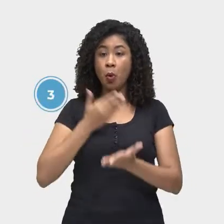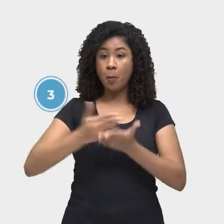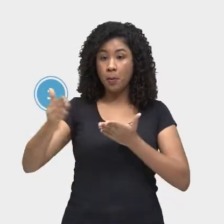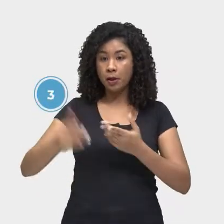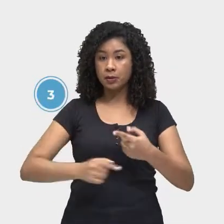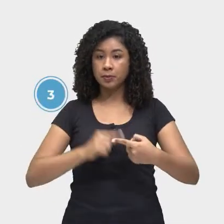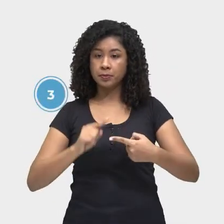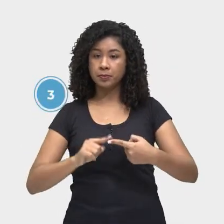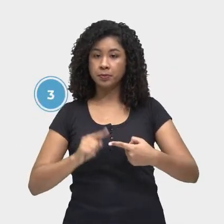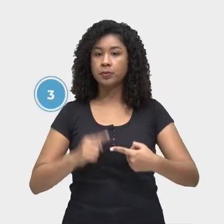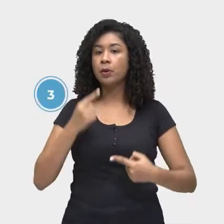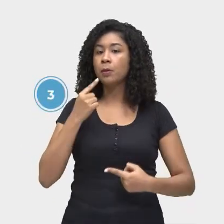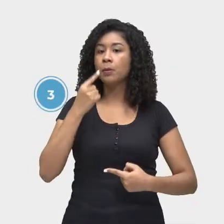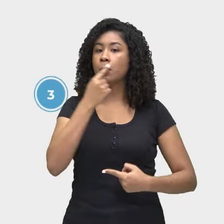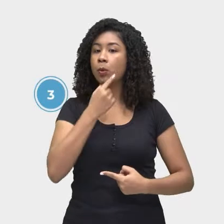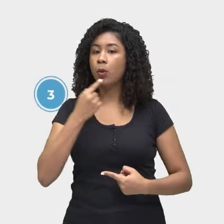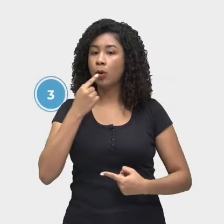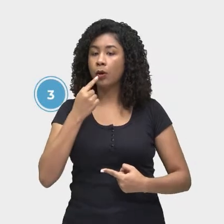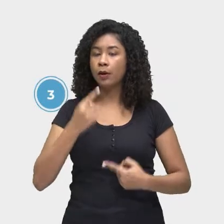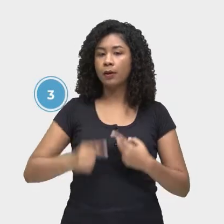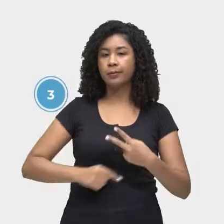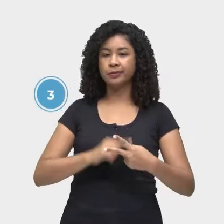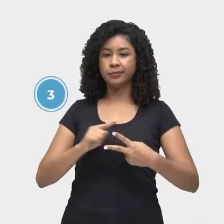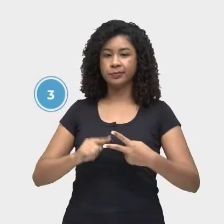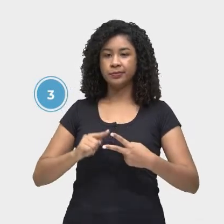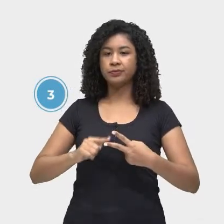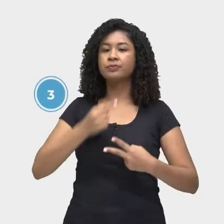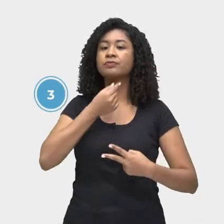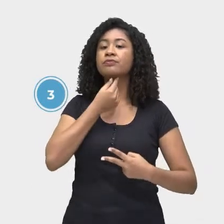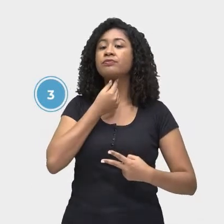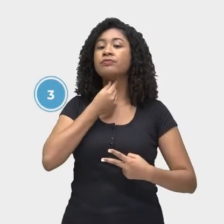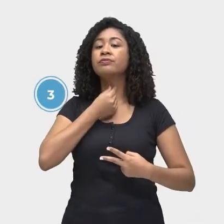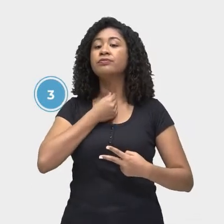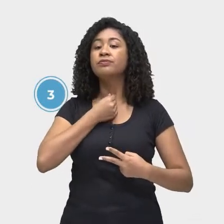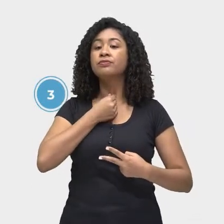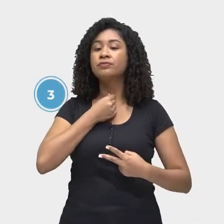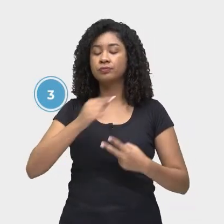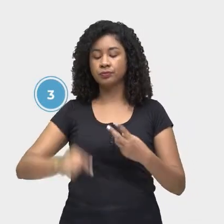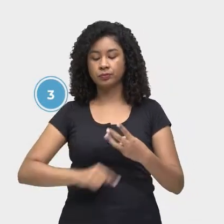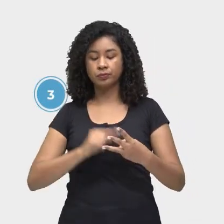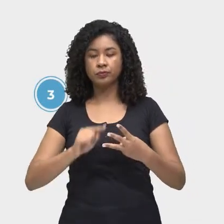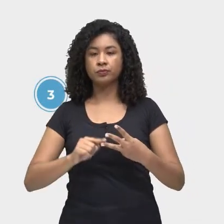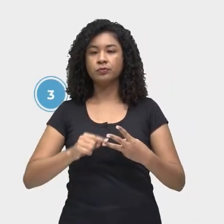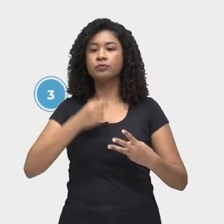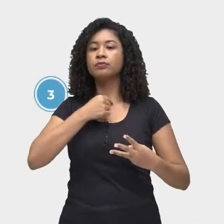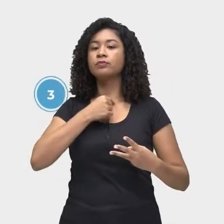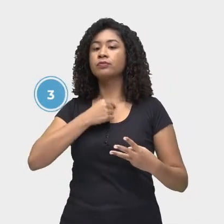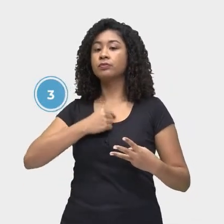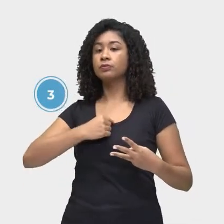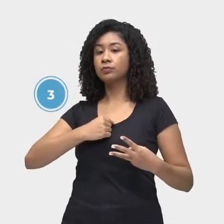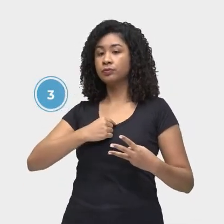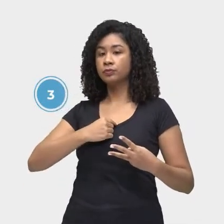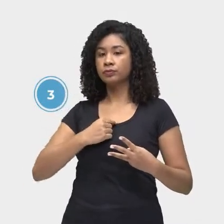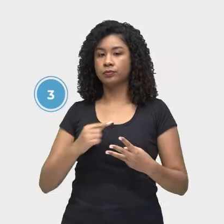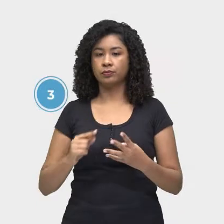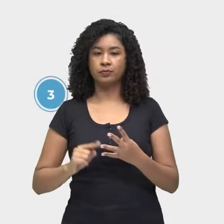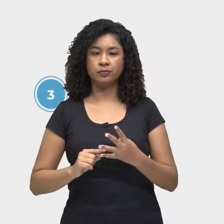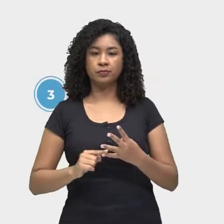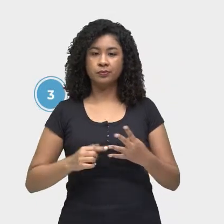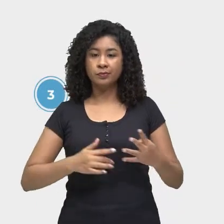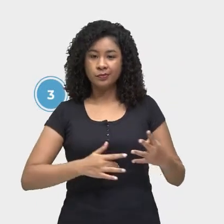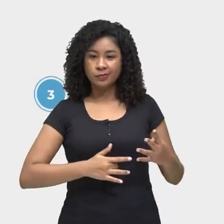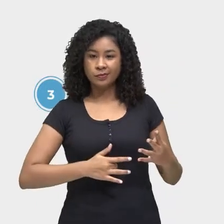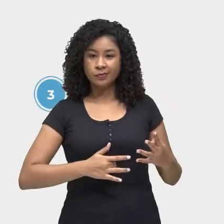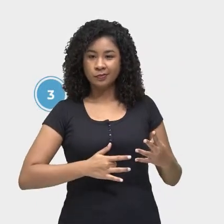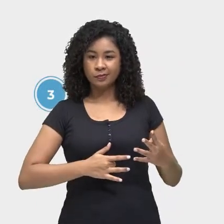boca, faringe, esôfago, estômago, intestino